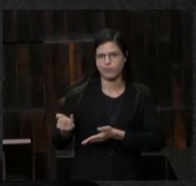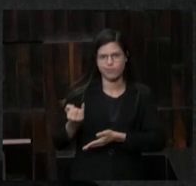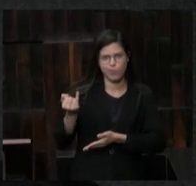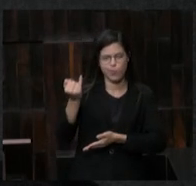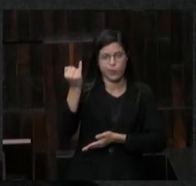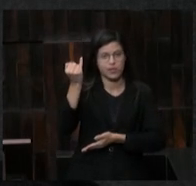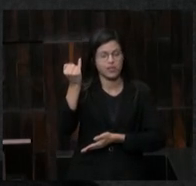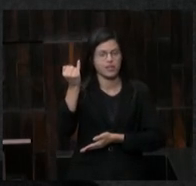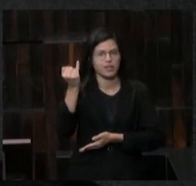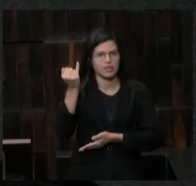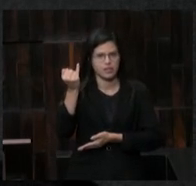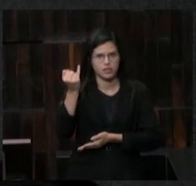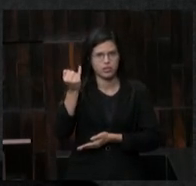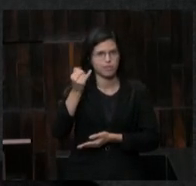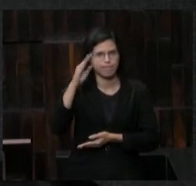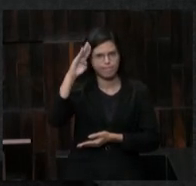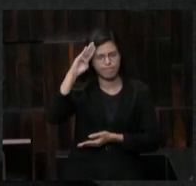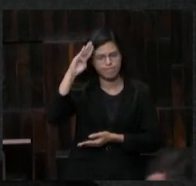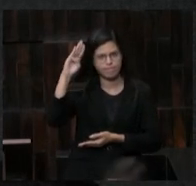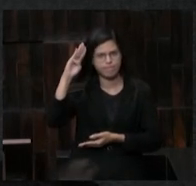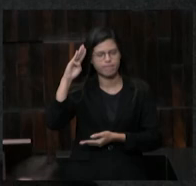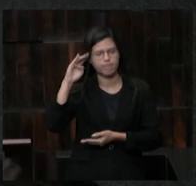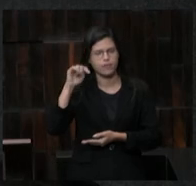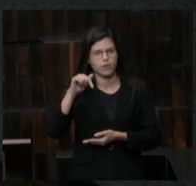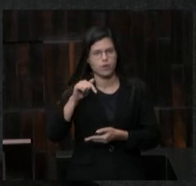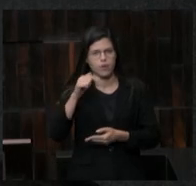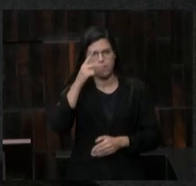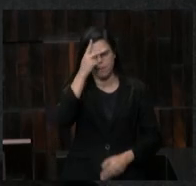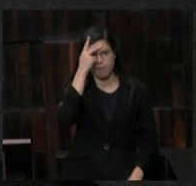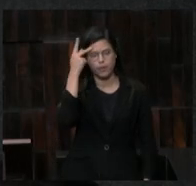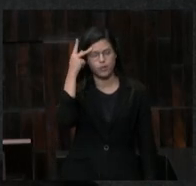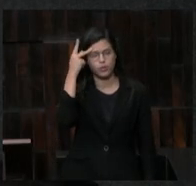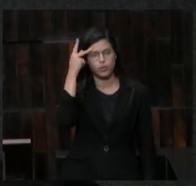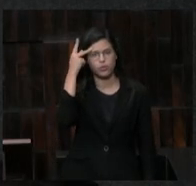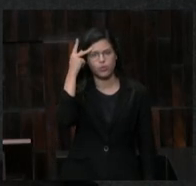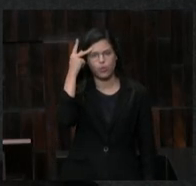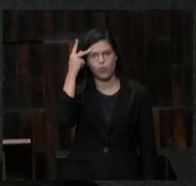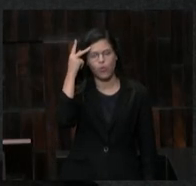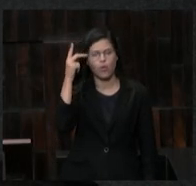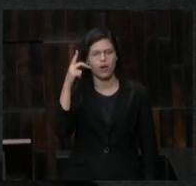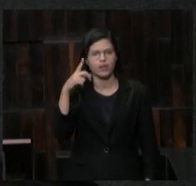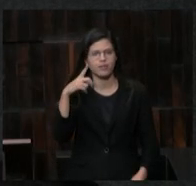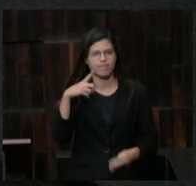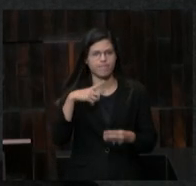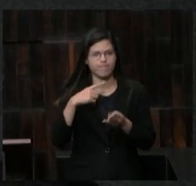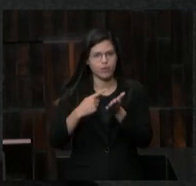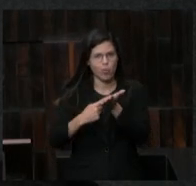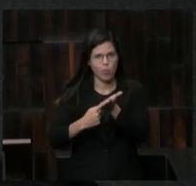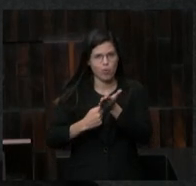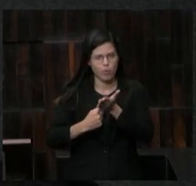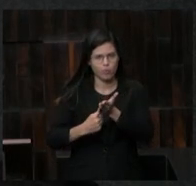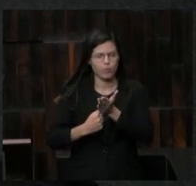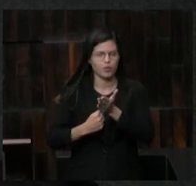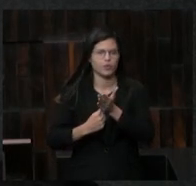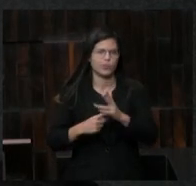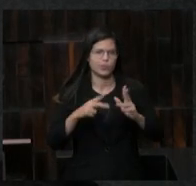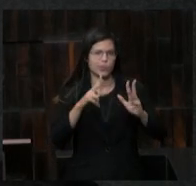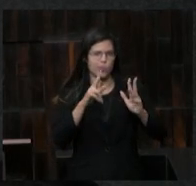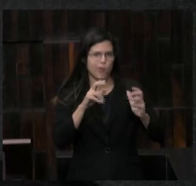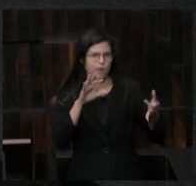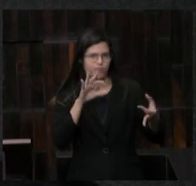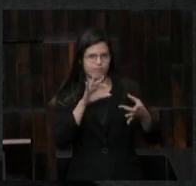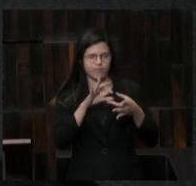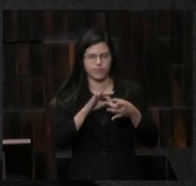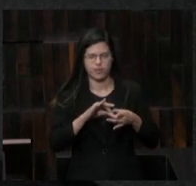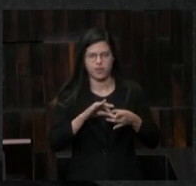tão fundamental. É uma pessoa que tem o comprometimento também com a causa, porque,